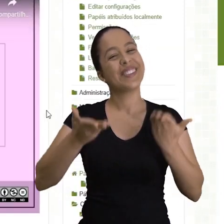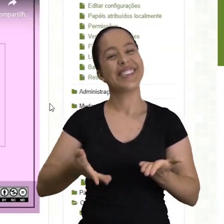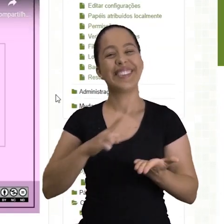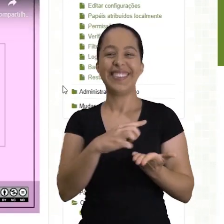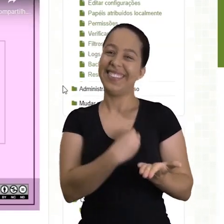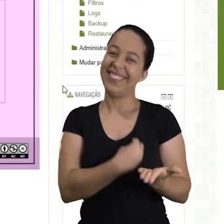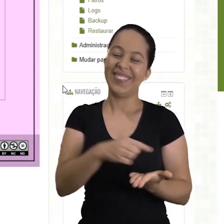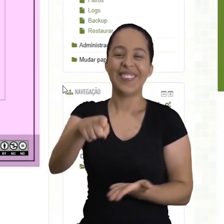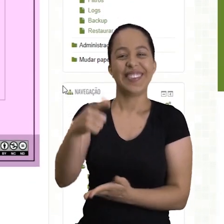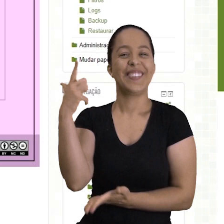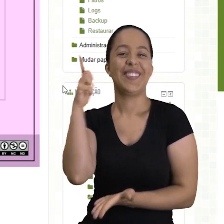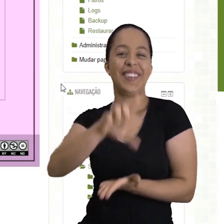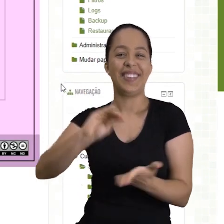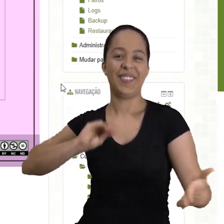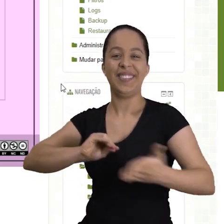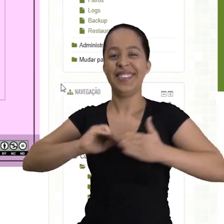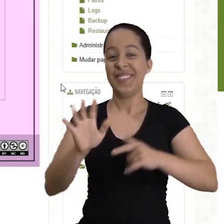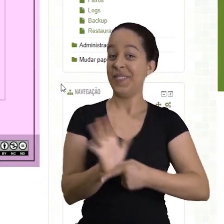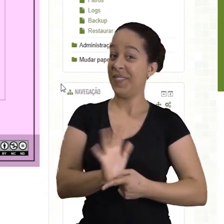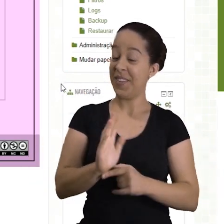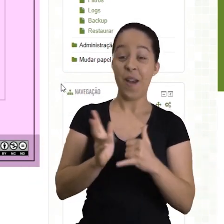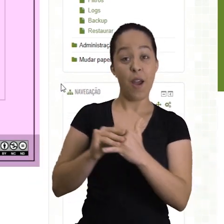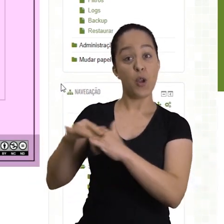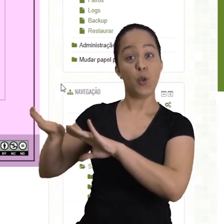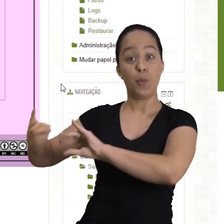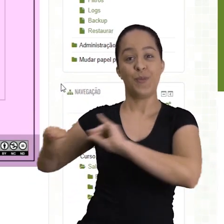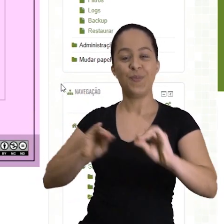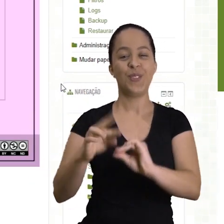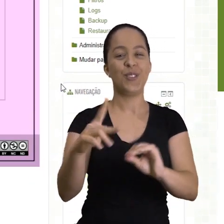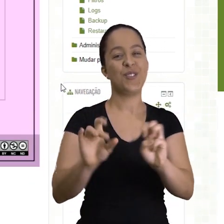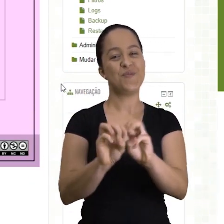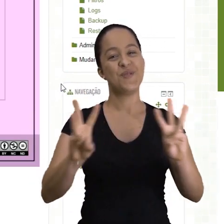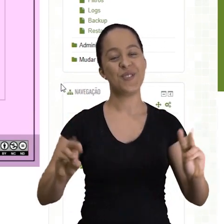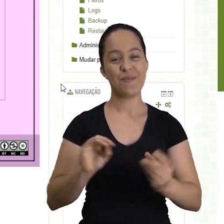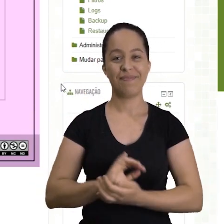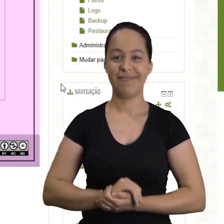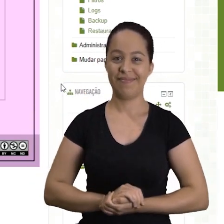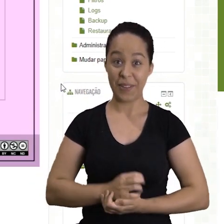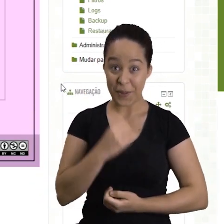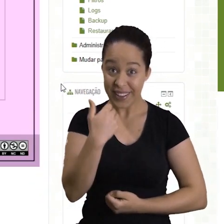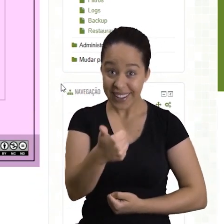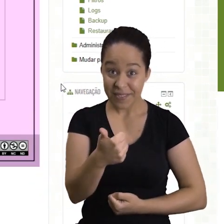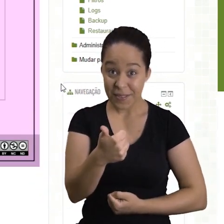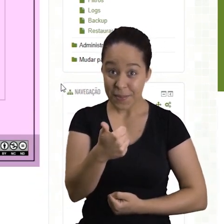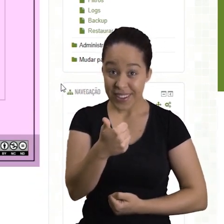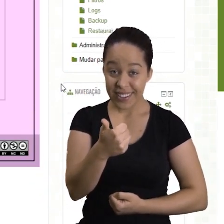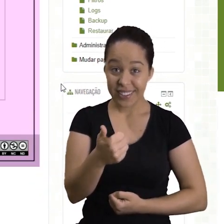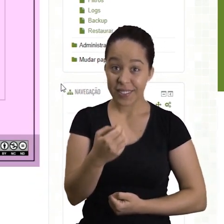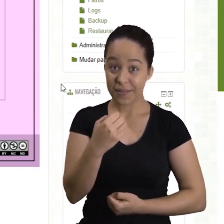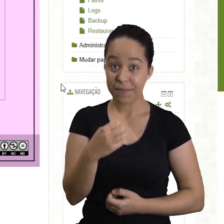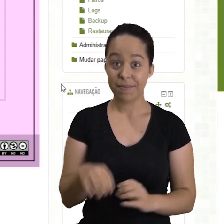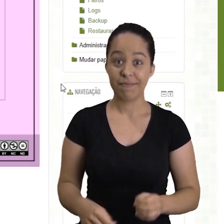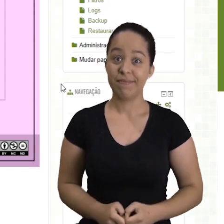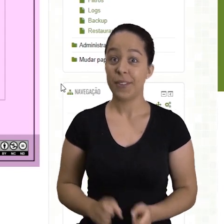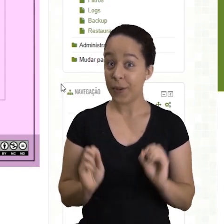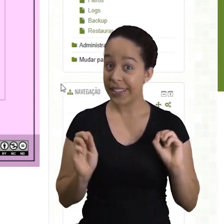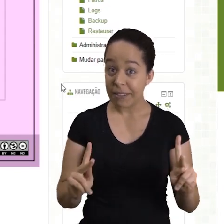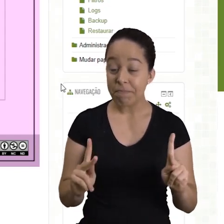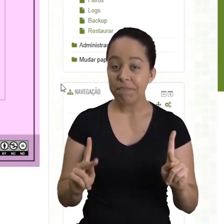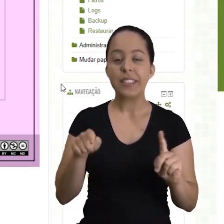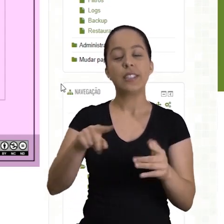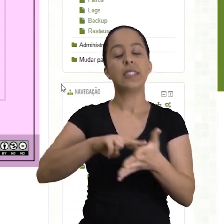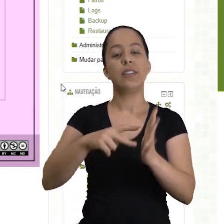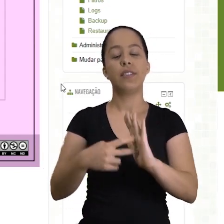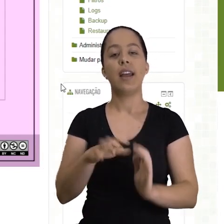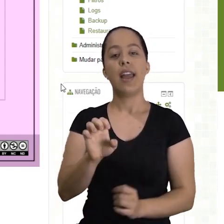E aqui está. Você conseguiu incorporar um vídeo do YouTube dentro da sua sala do Moodle. Tá bem? Esse também